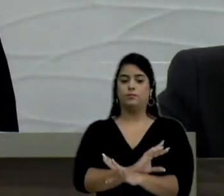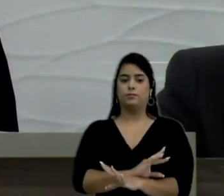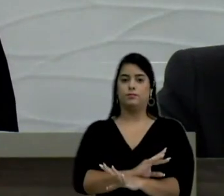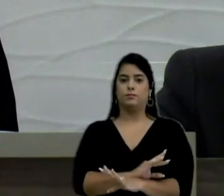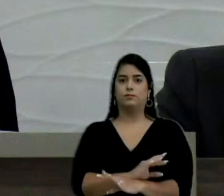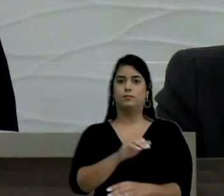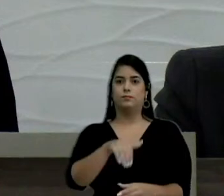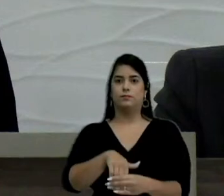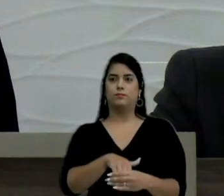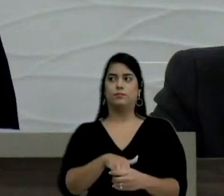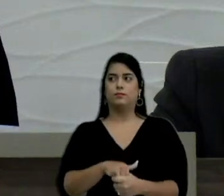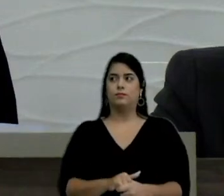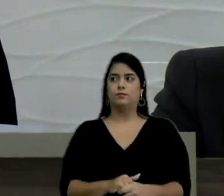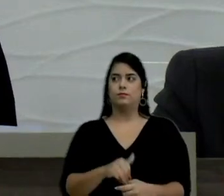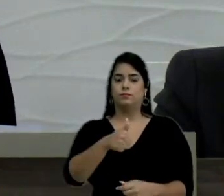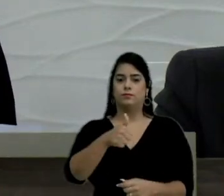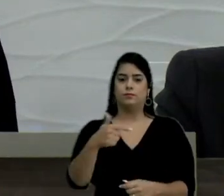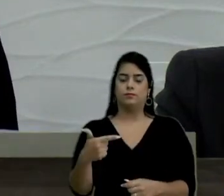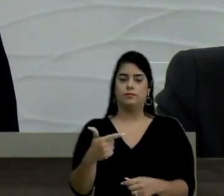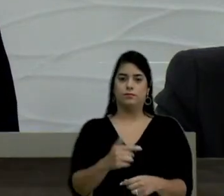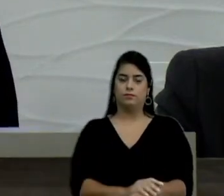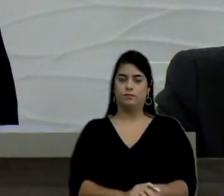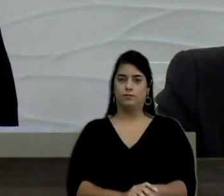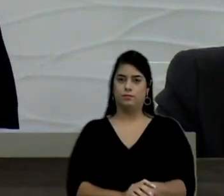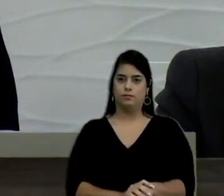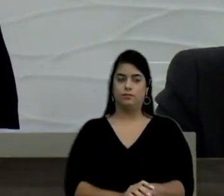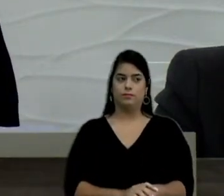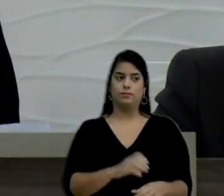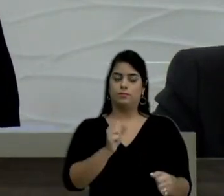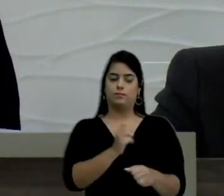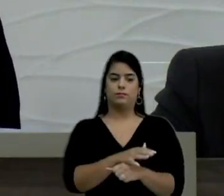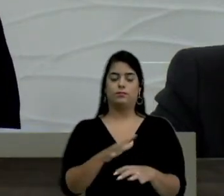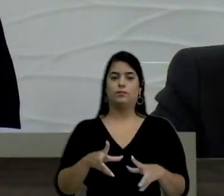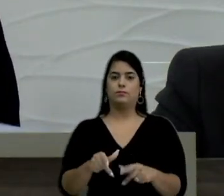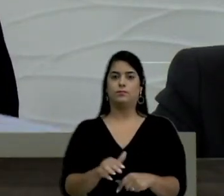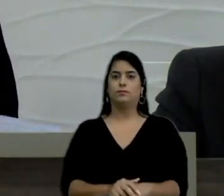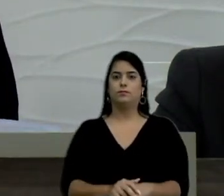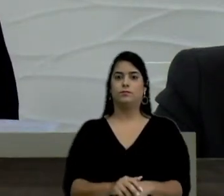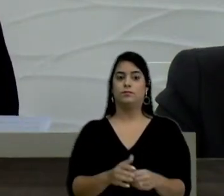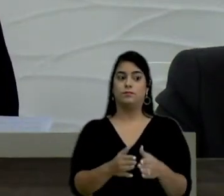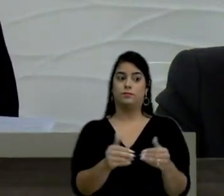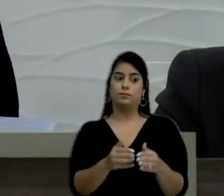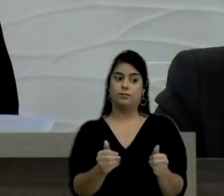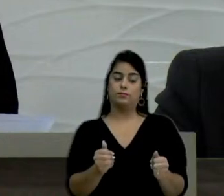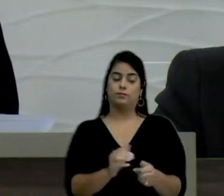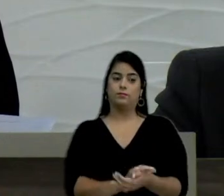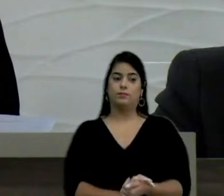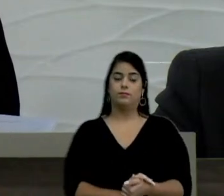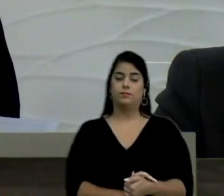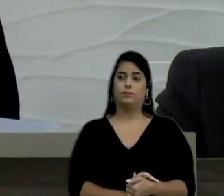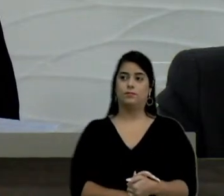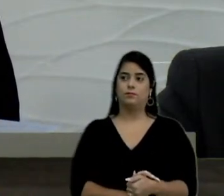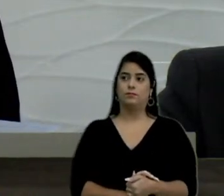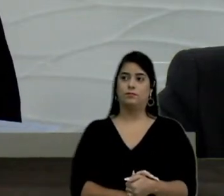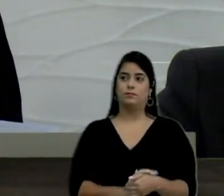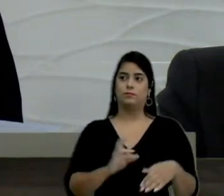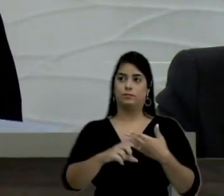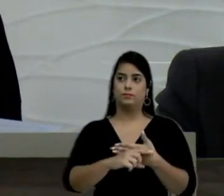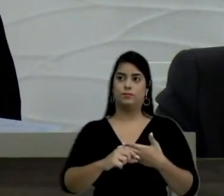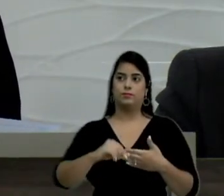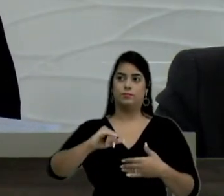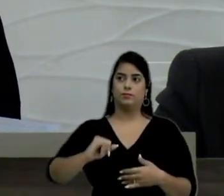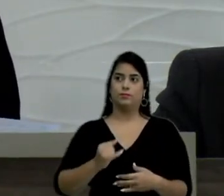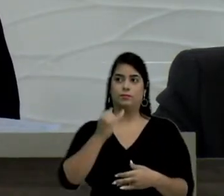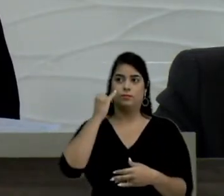votos 12 votos a zero aprovado por unanimidade requerimento número 10/24 de aor J sindicato que